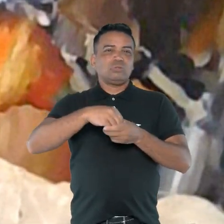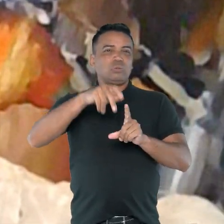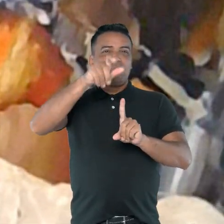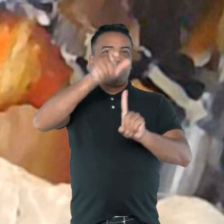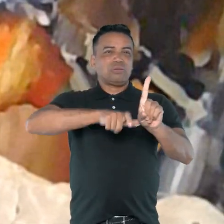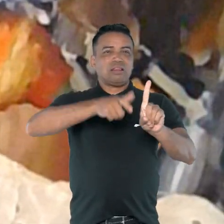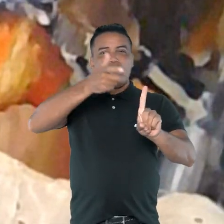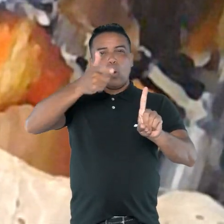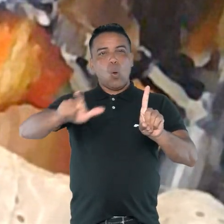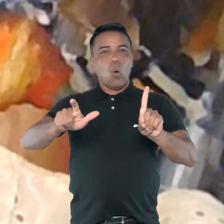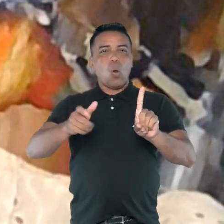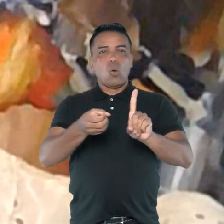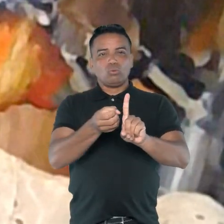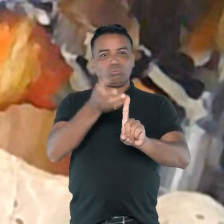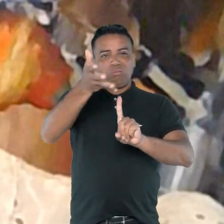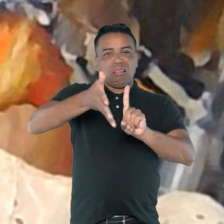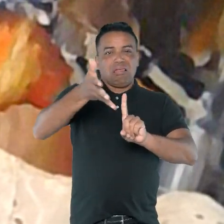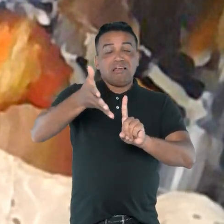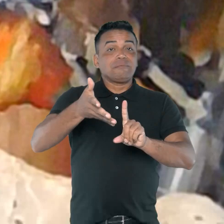no livro.